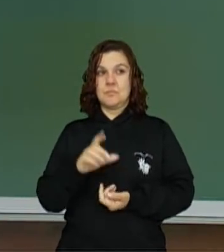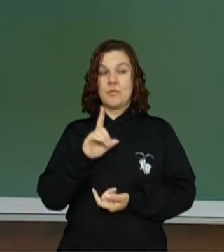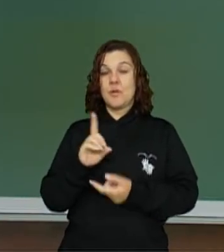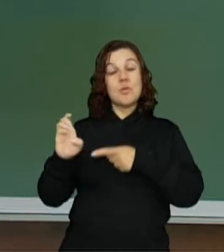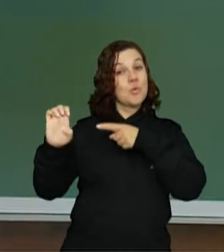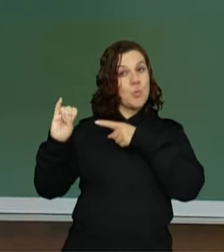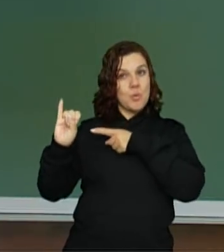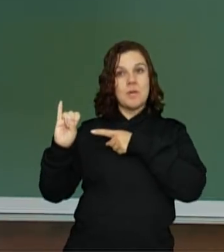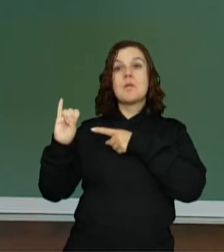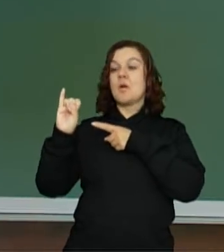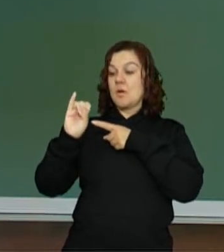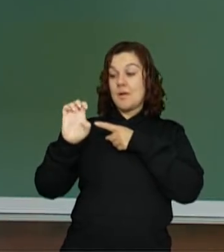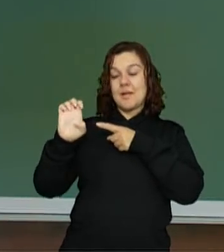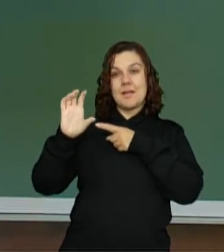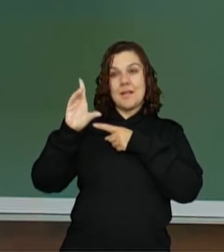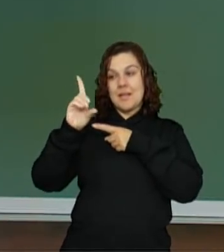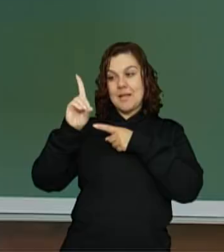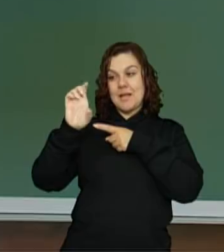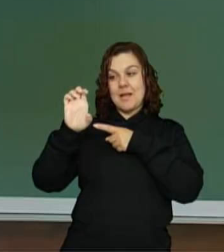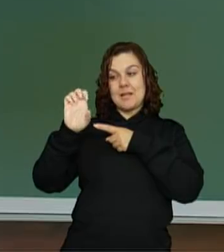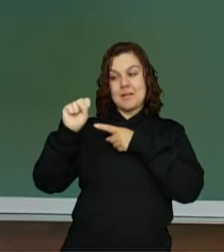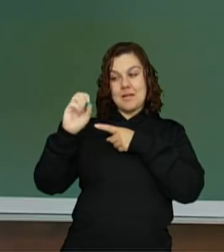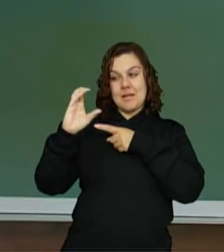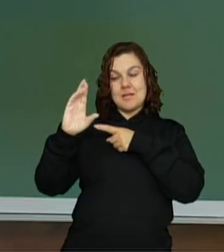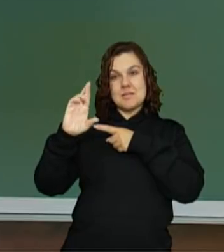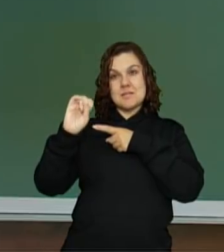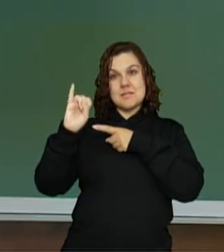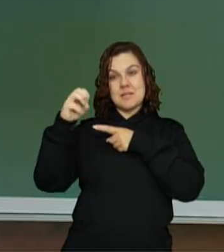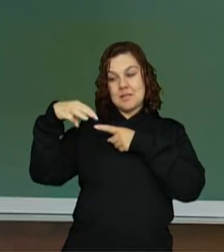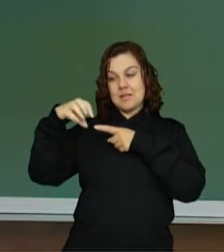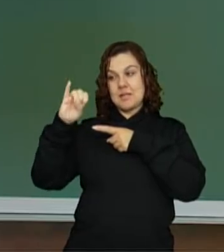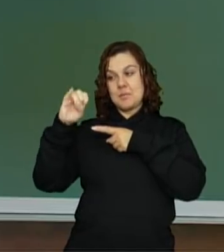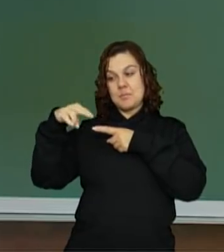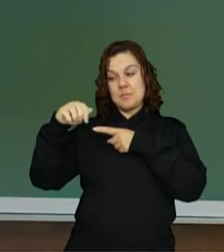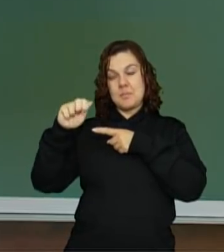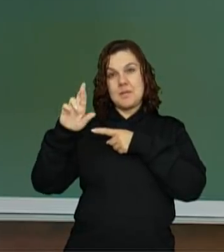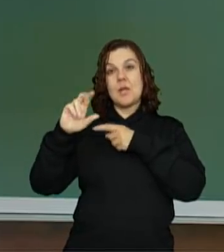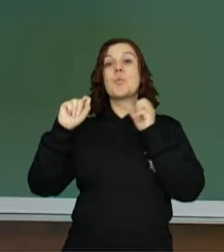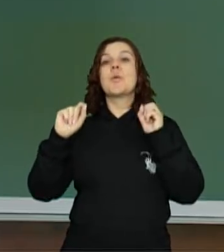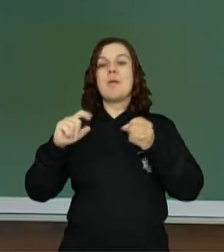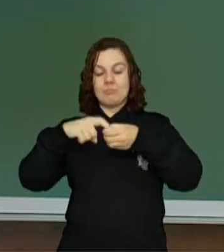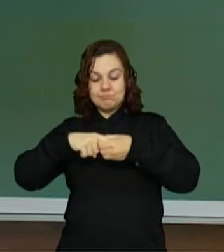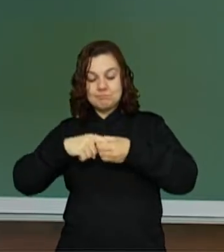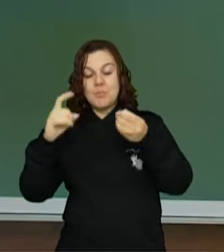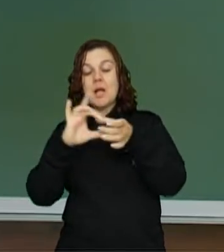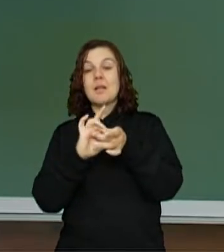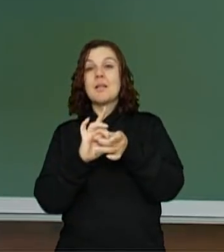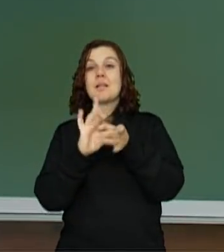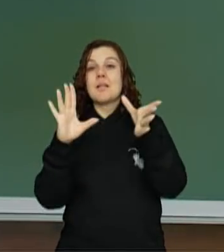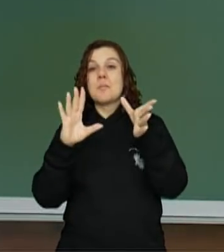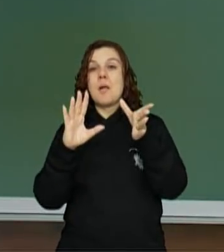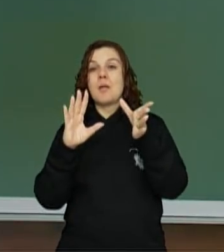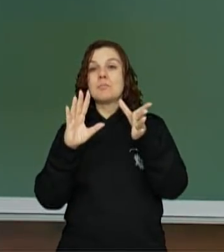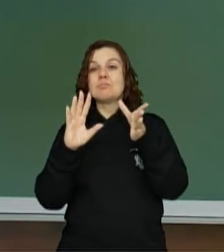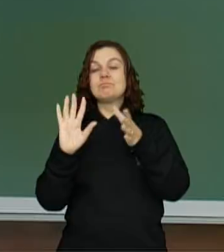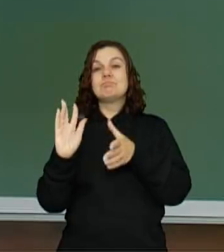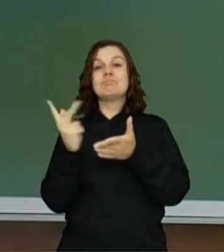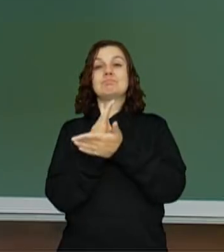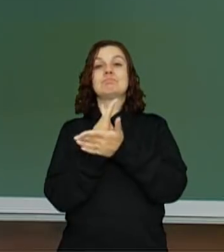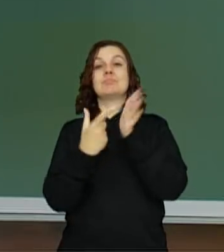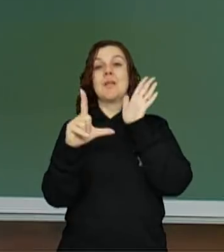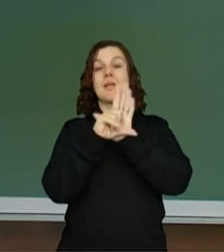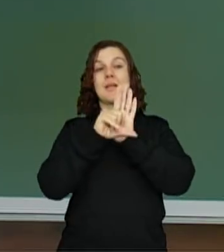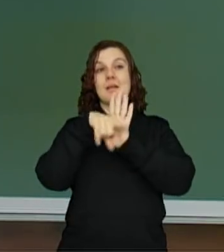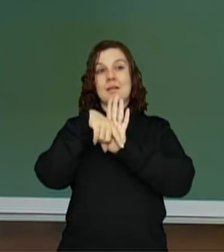aqui, eu estou falando des. Discriminar é o mesmo que absolver de um crime,